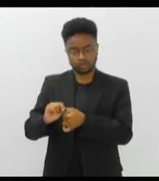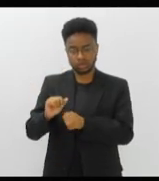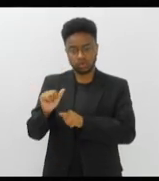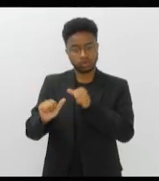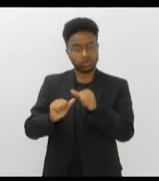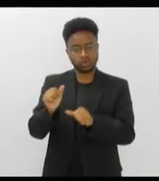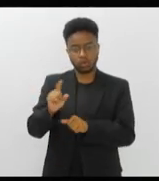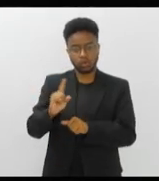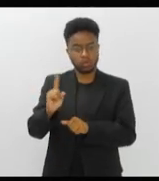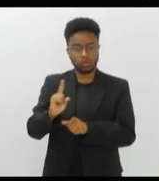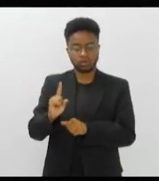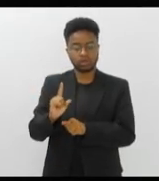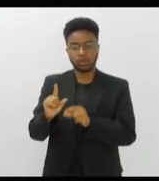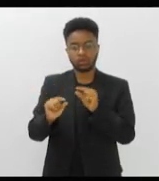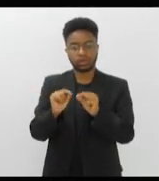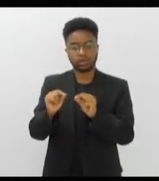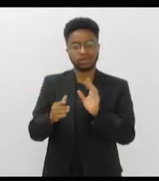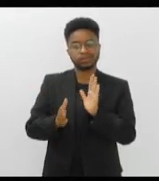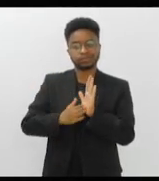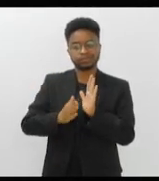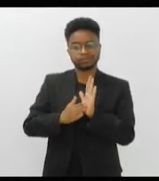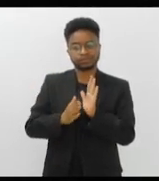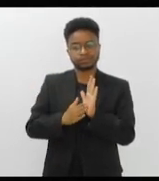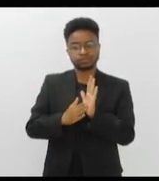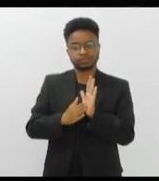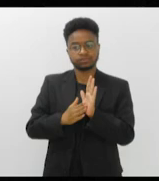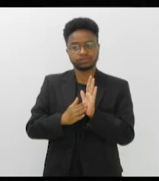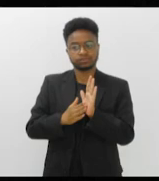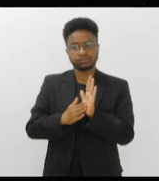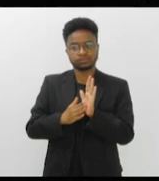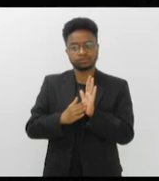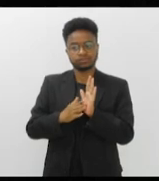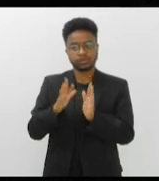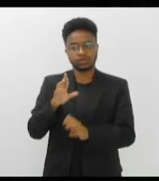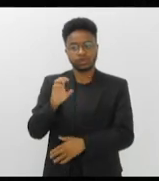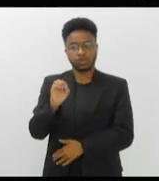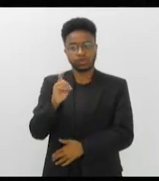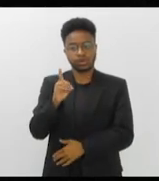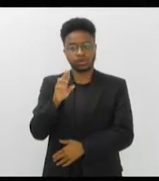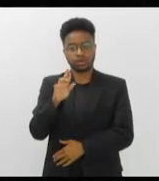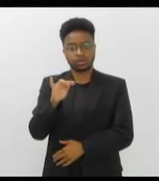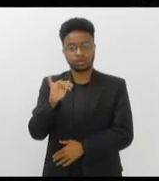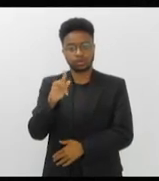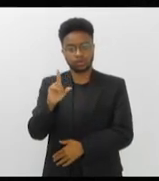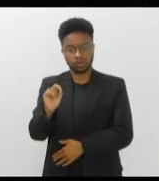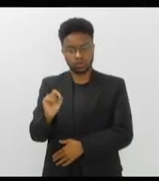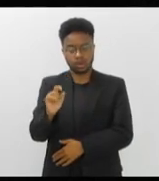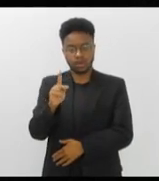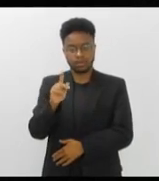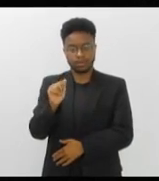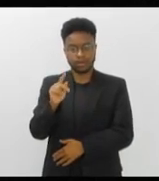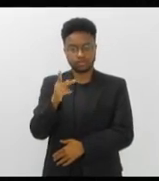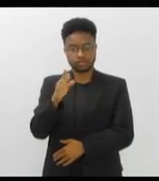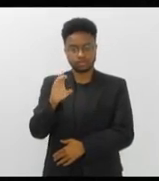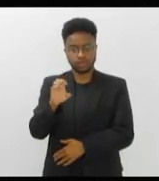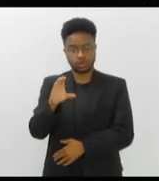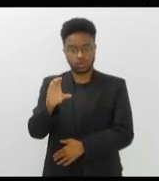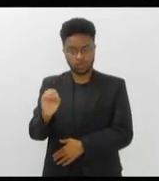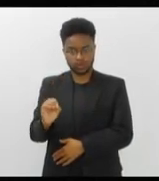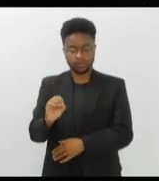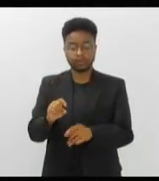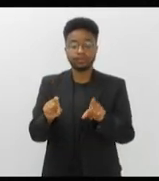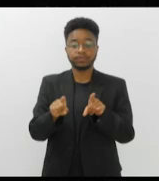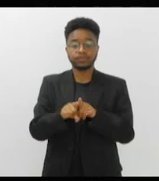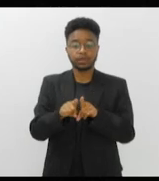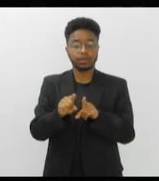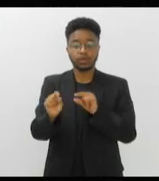em síntese a proposta do Rodrigo Pacheco Além do mais regit que o